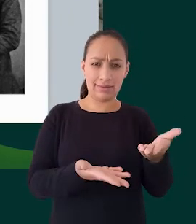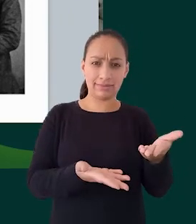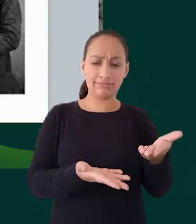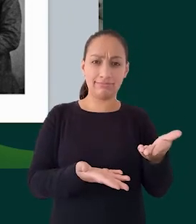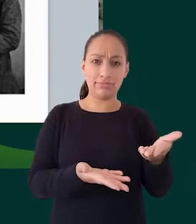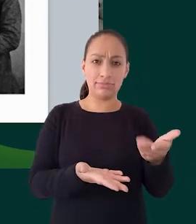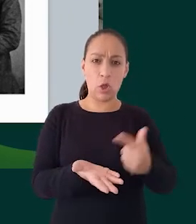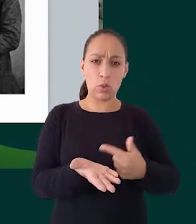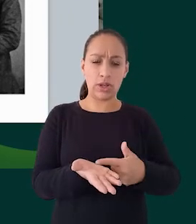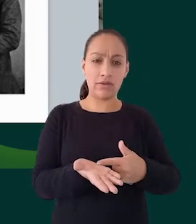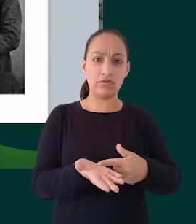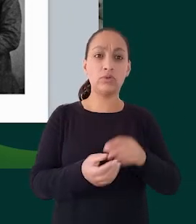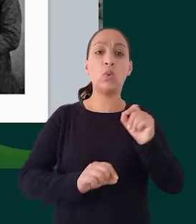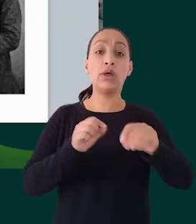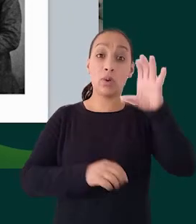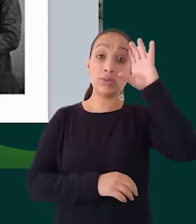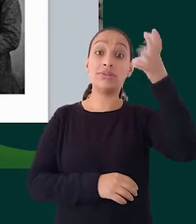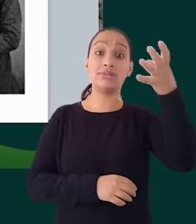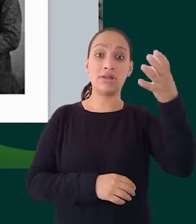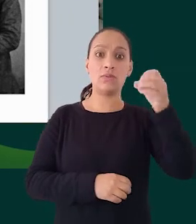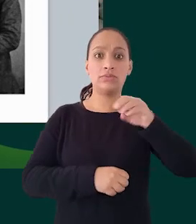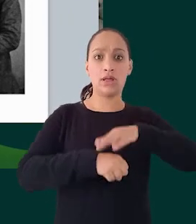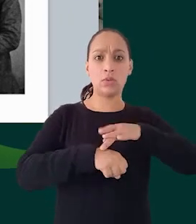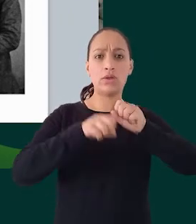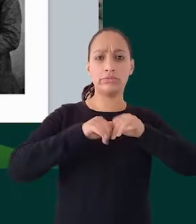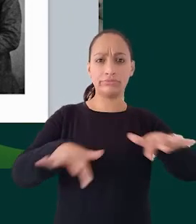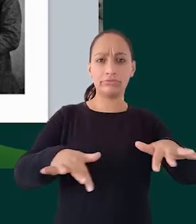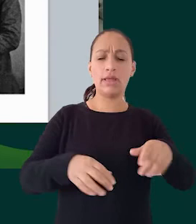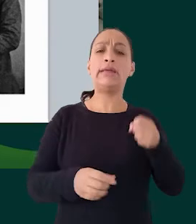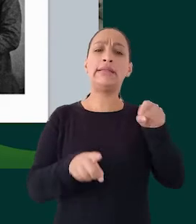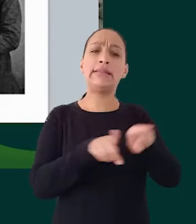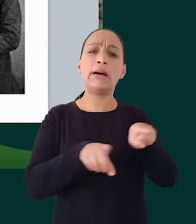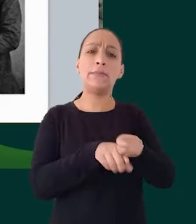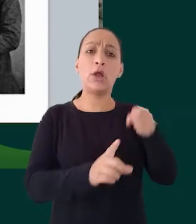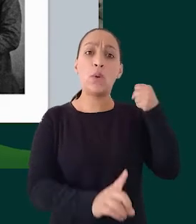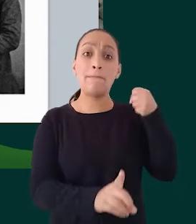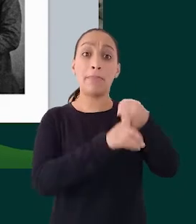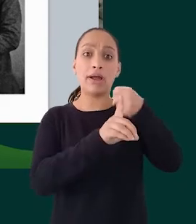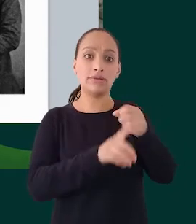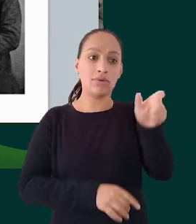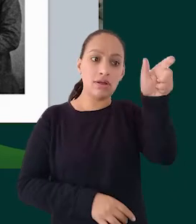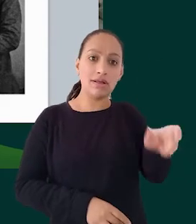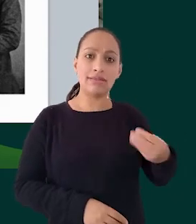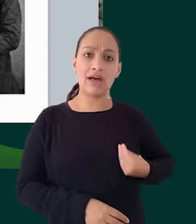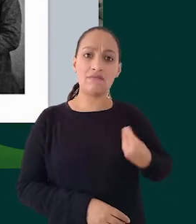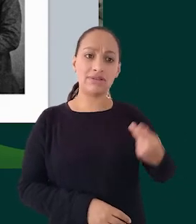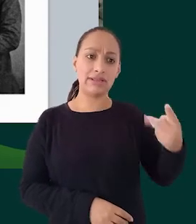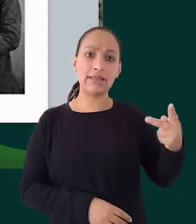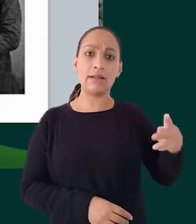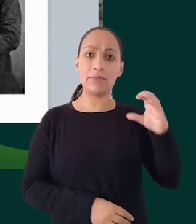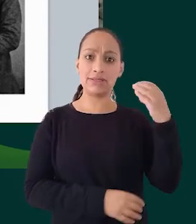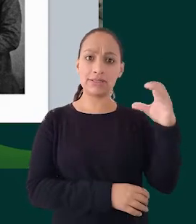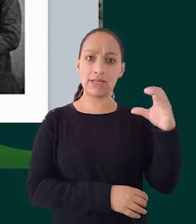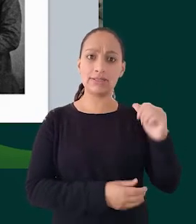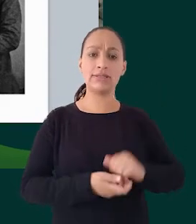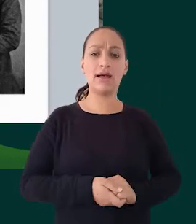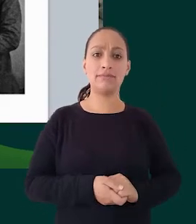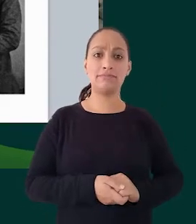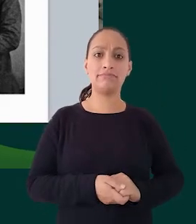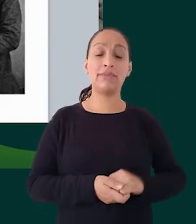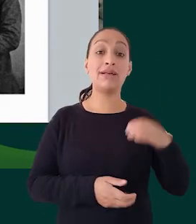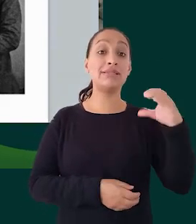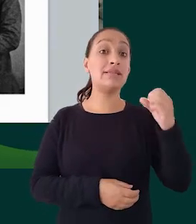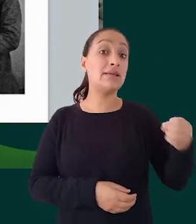1854, né? E o impacto desse cara para a ciência, para as cidades, para as sociedades modernas. Esse cara fez machine